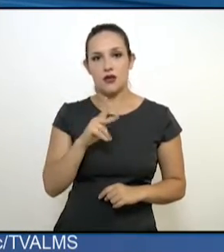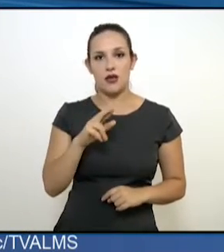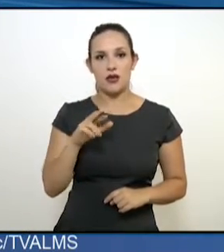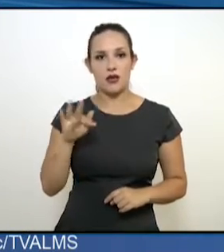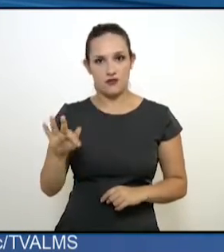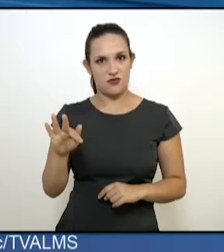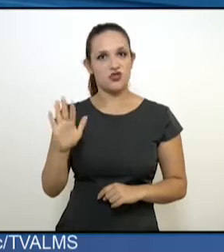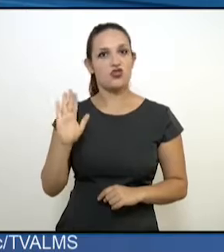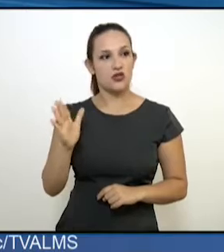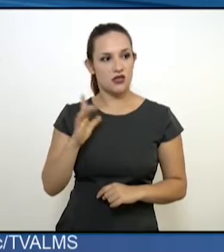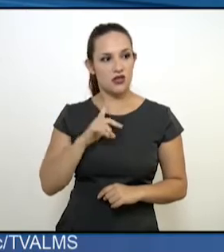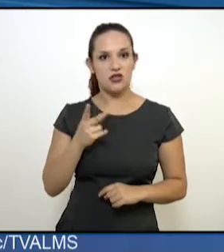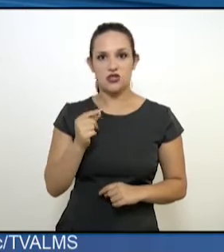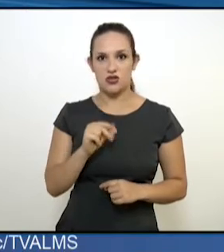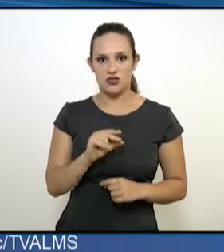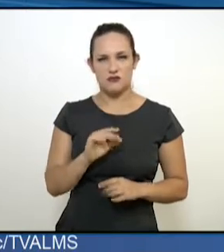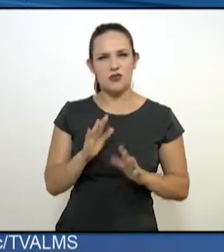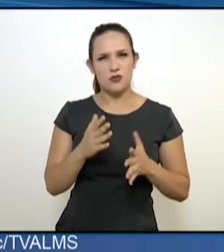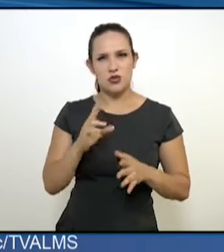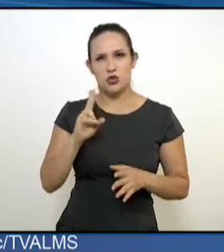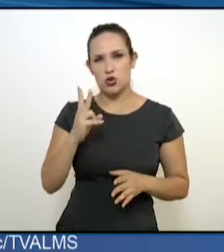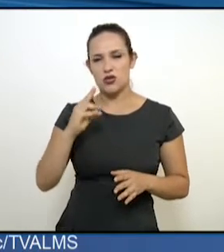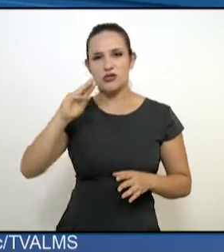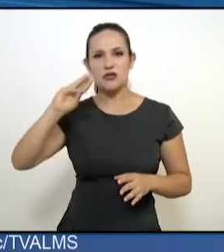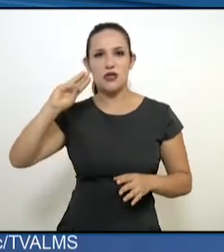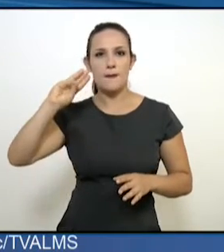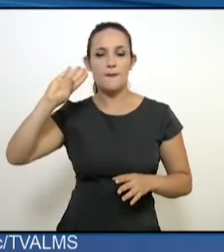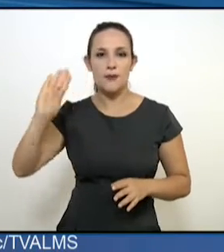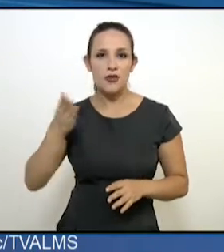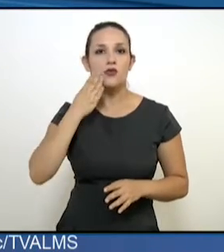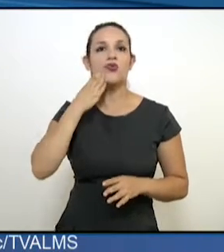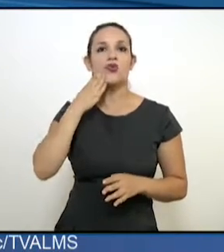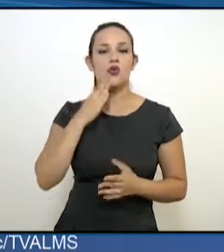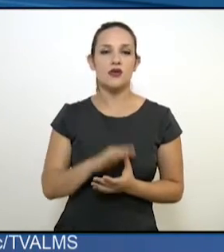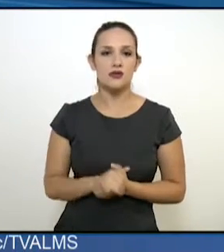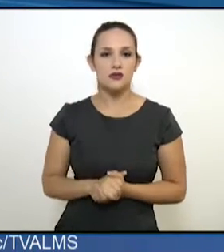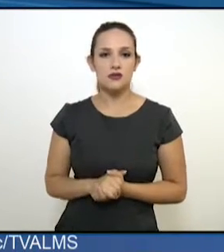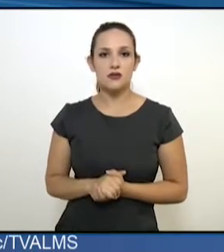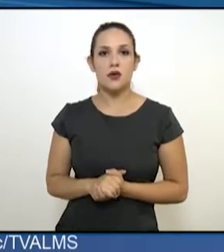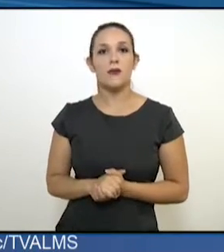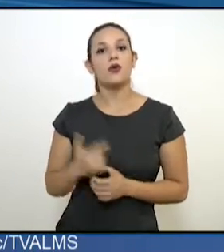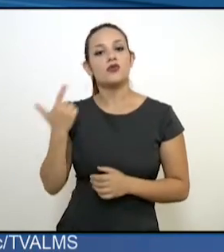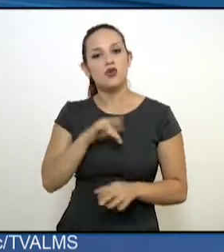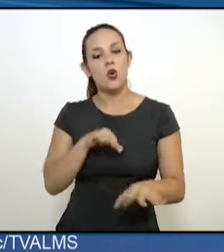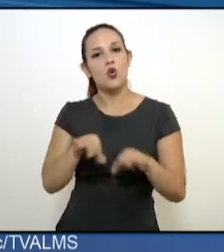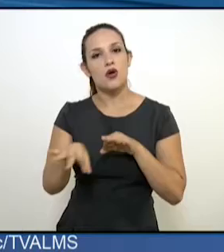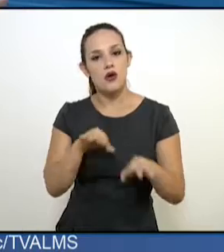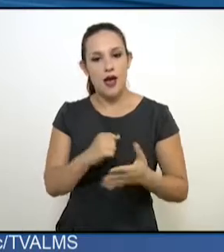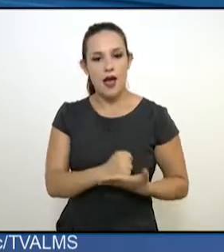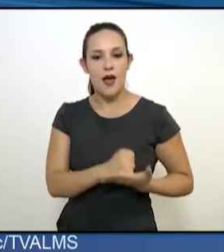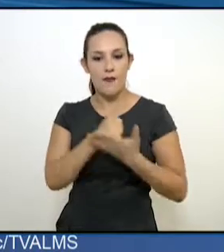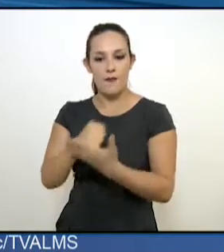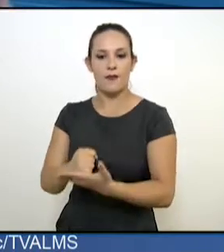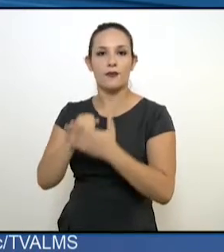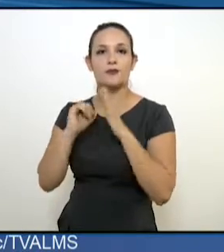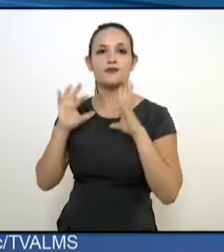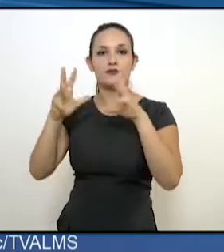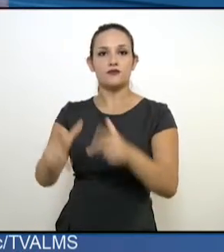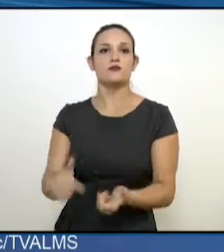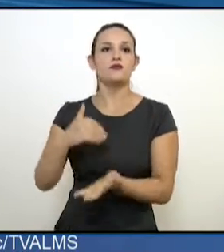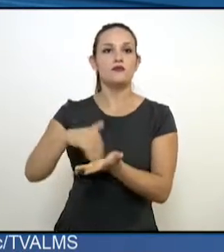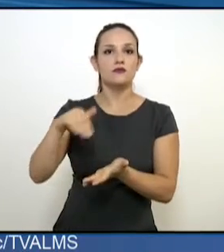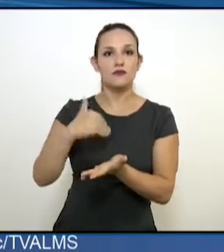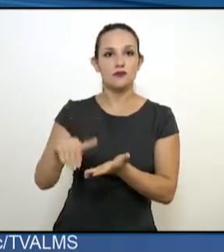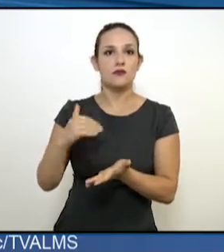orçamento já no Ministério de 2 bilhões e 700 milhões, para reestruturar e dar apoio a todas as secretarias